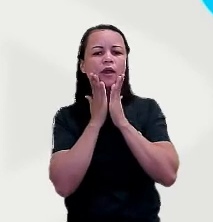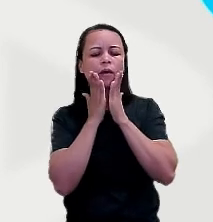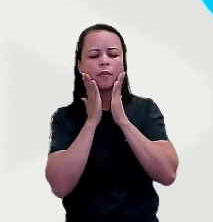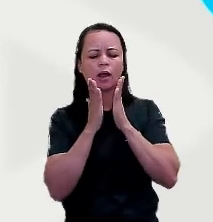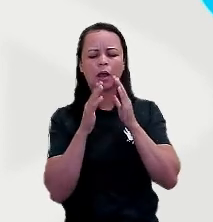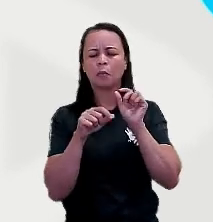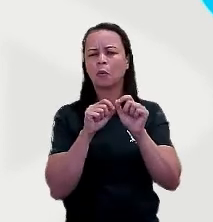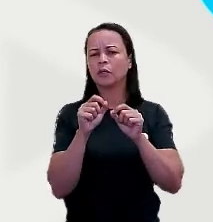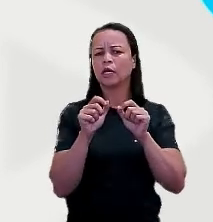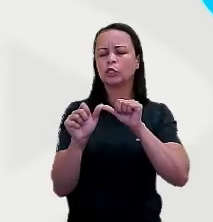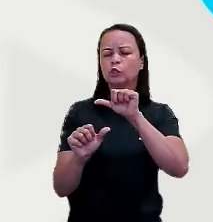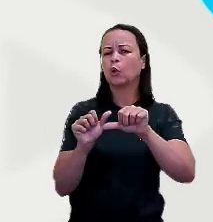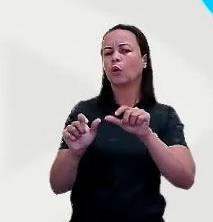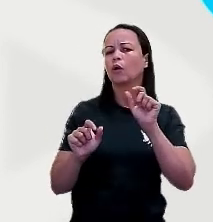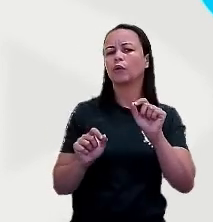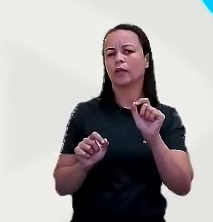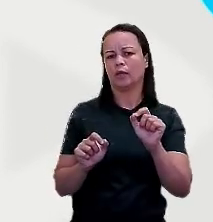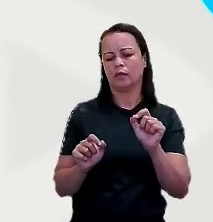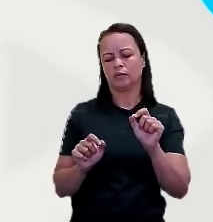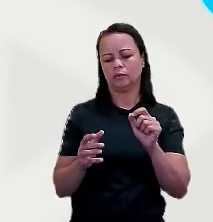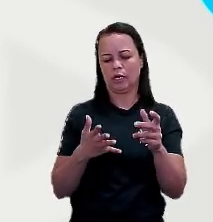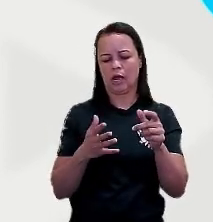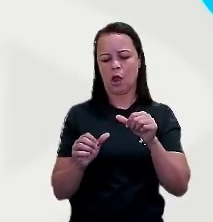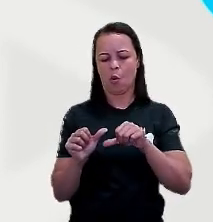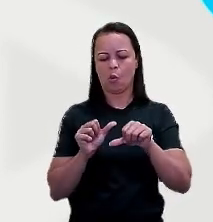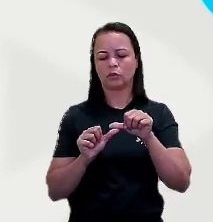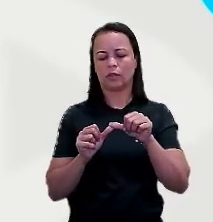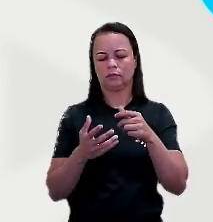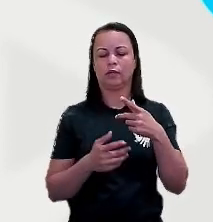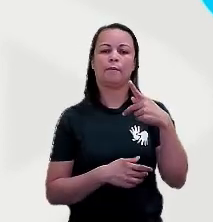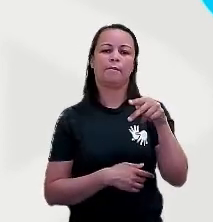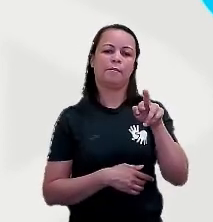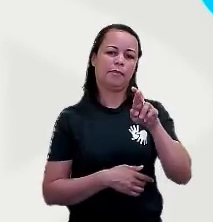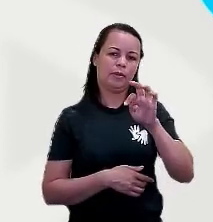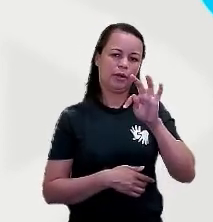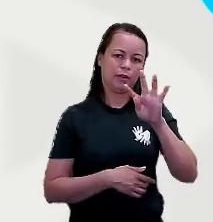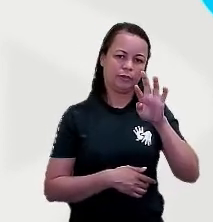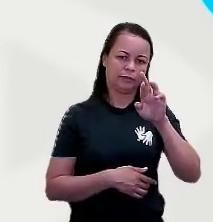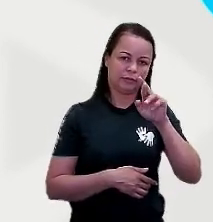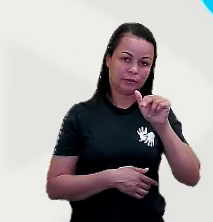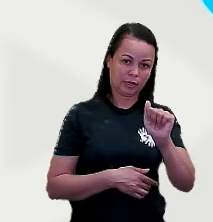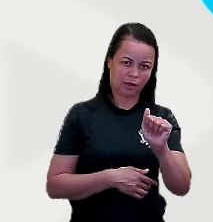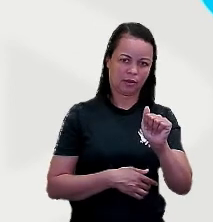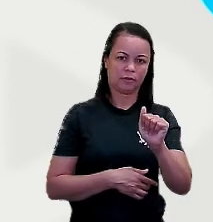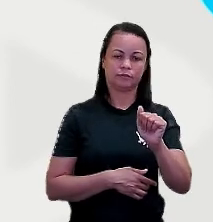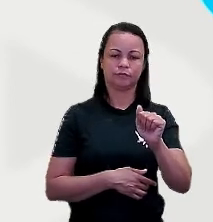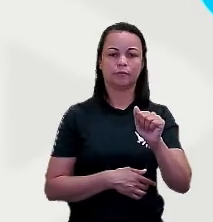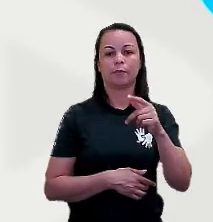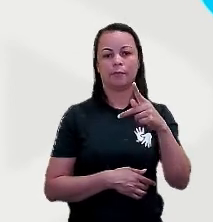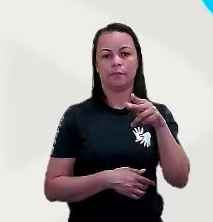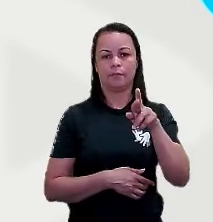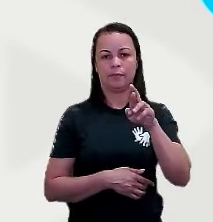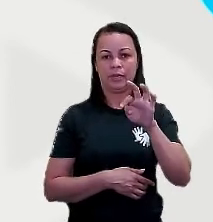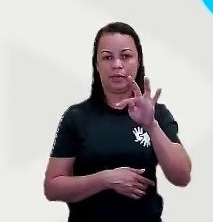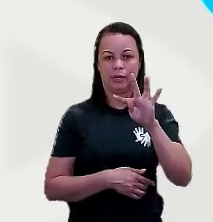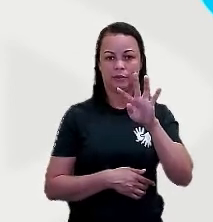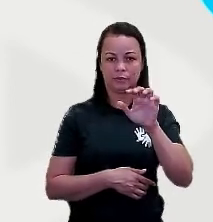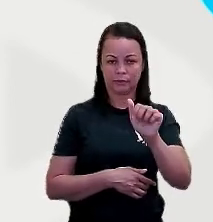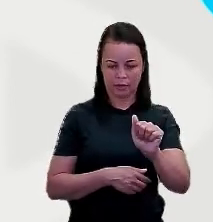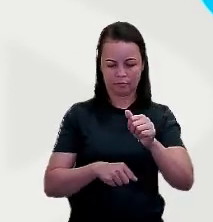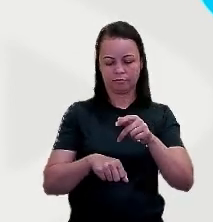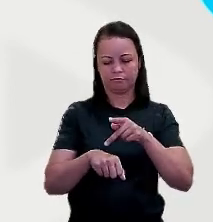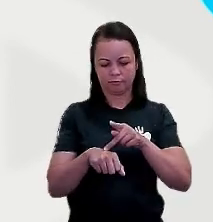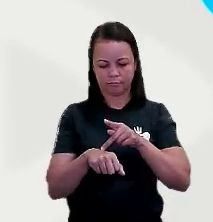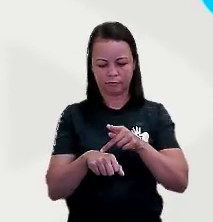No caso, só trocou aí o substantivo, né, a ordem. Preta, justamente, porque no finalzinho tem ali barba.